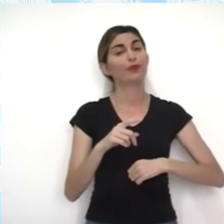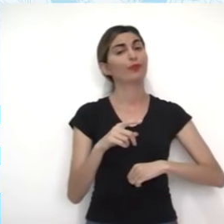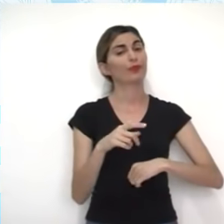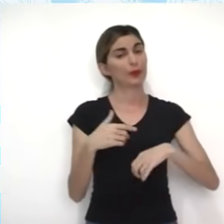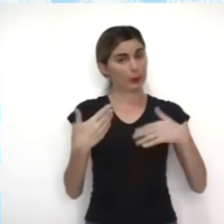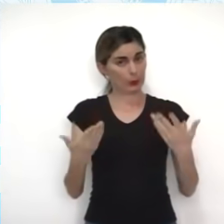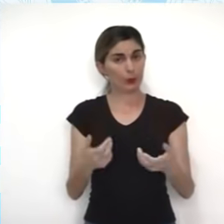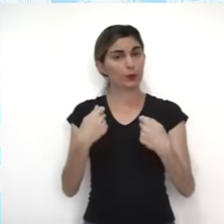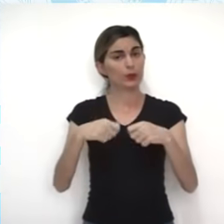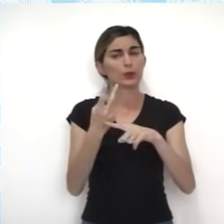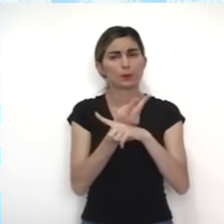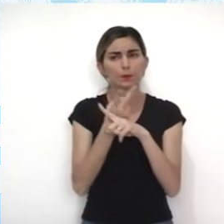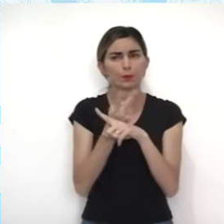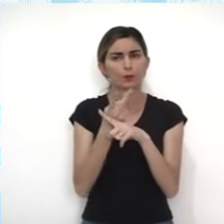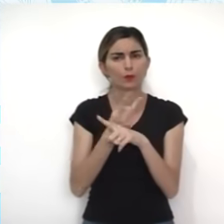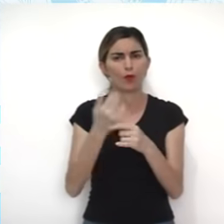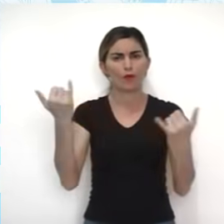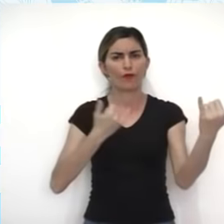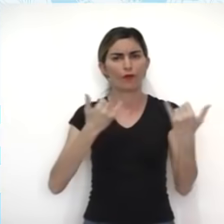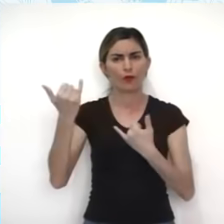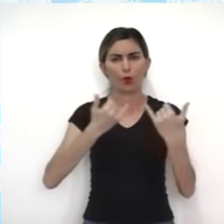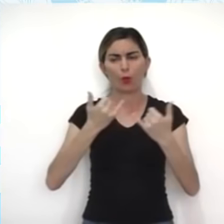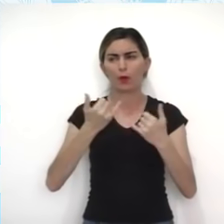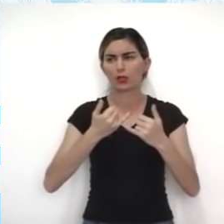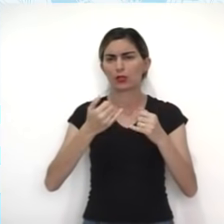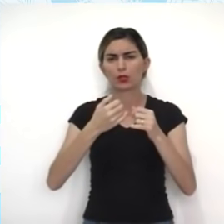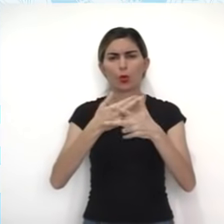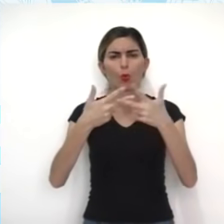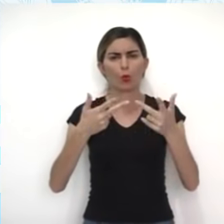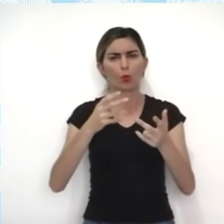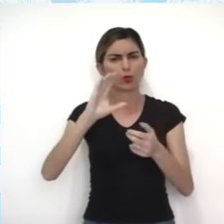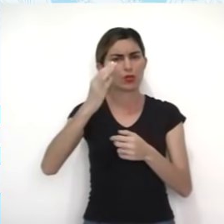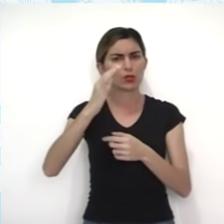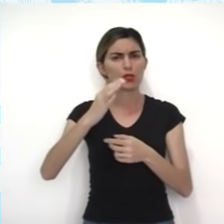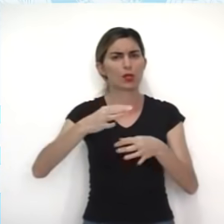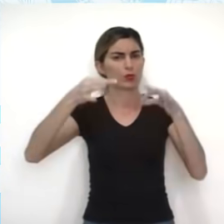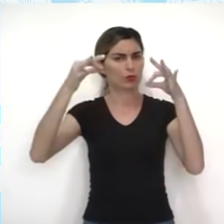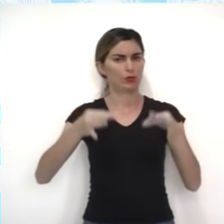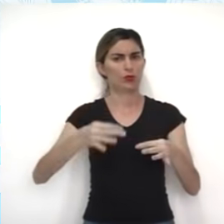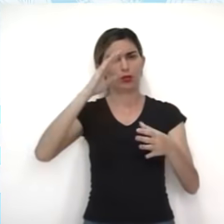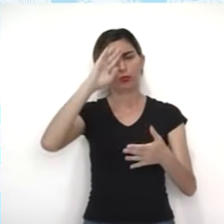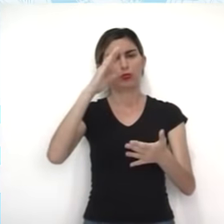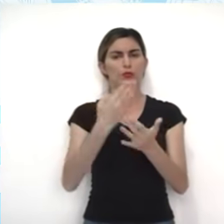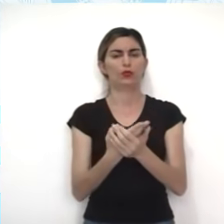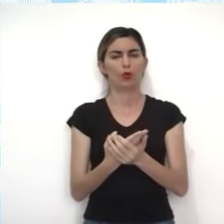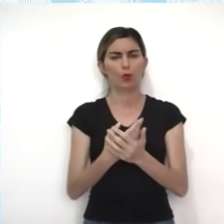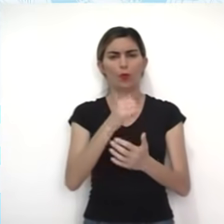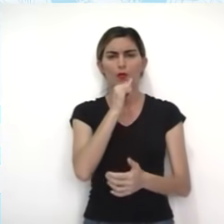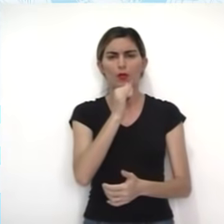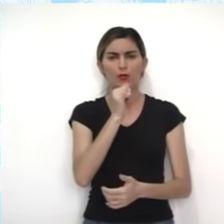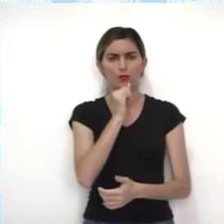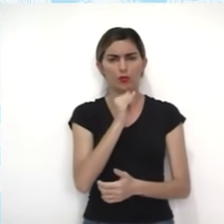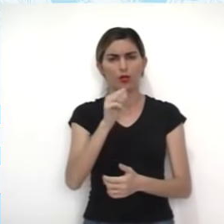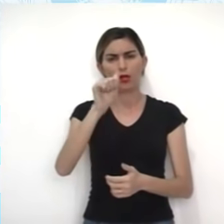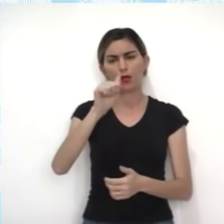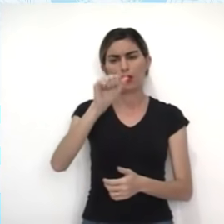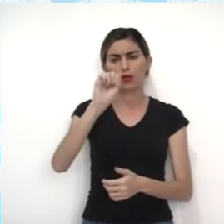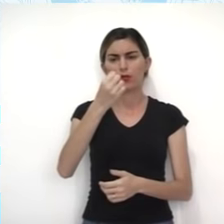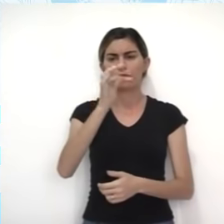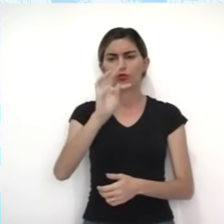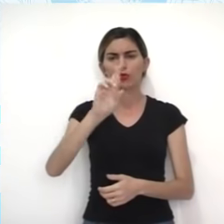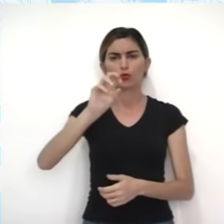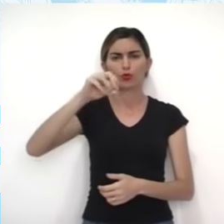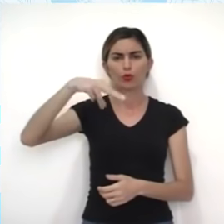então é necessário gente que vocês buscam informações em oi gente ficas confiáveis como por